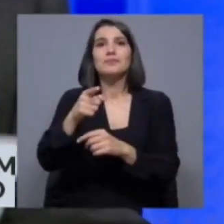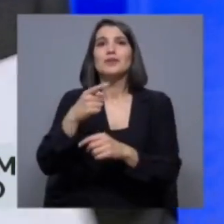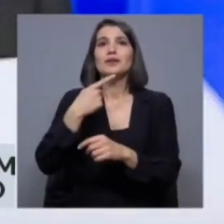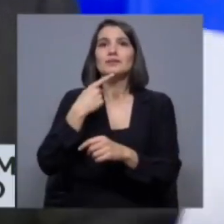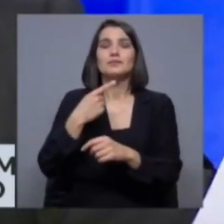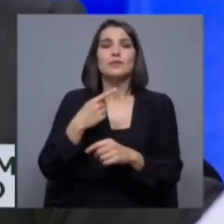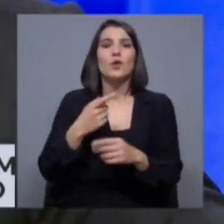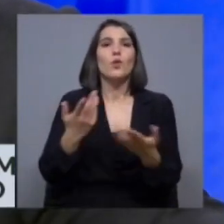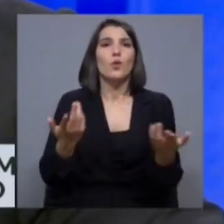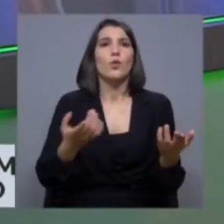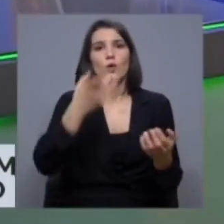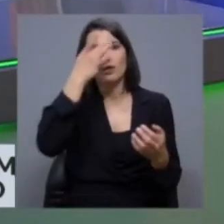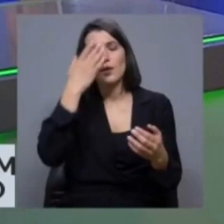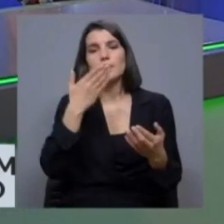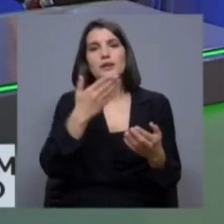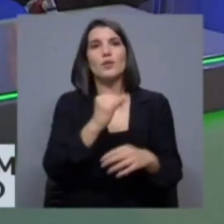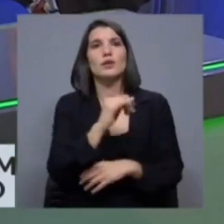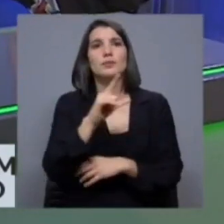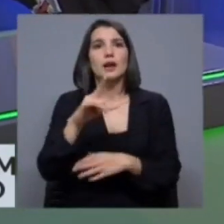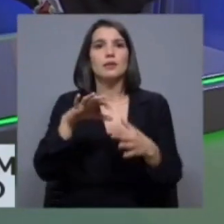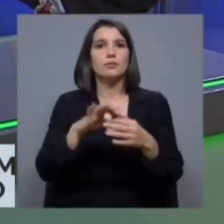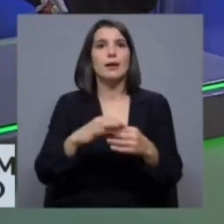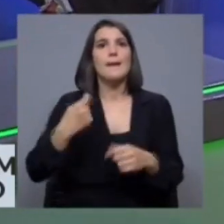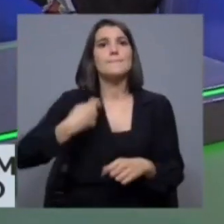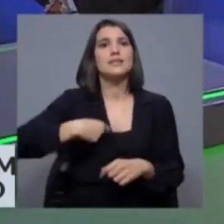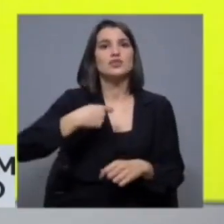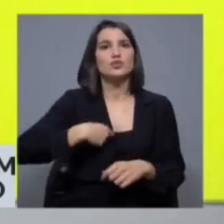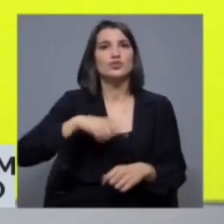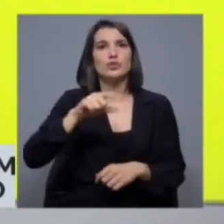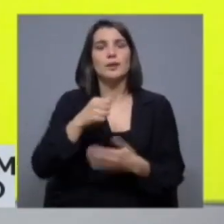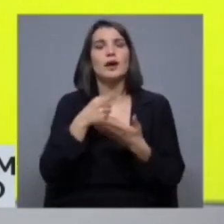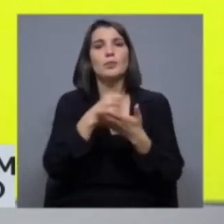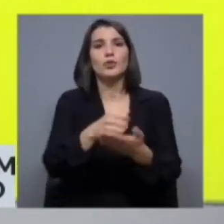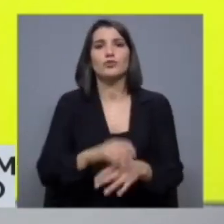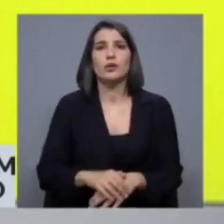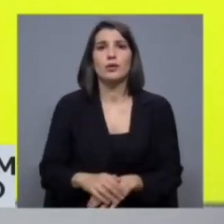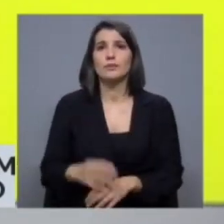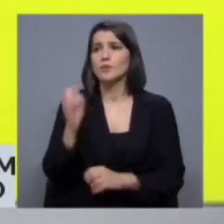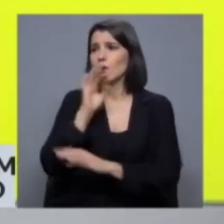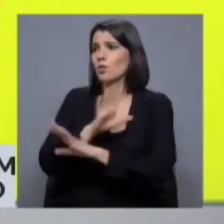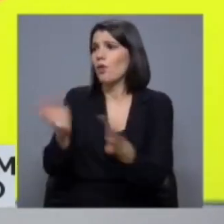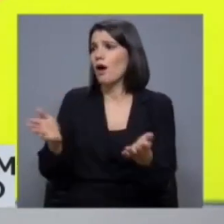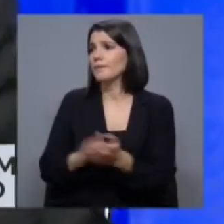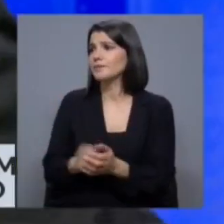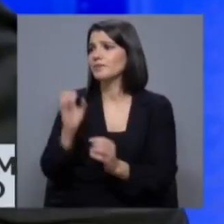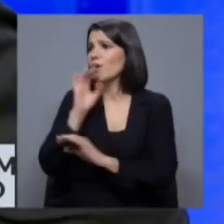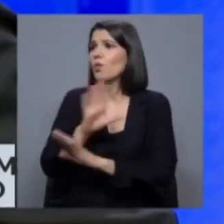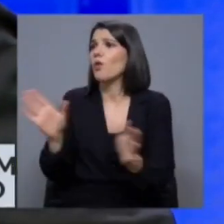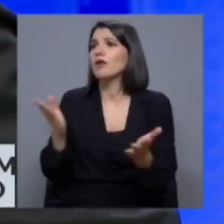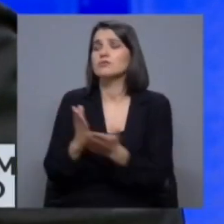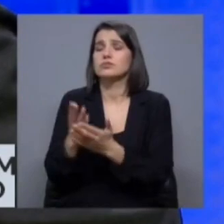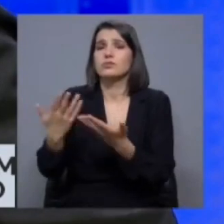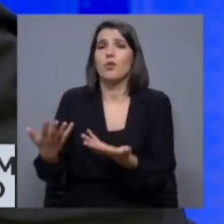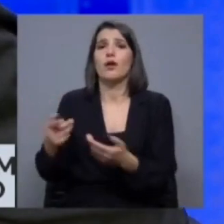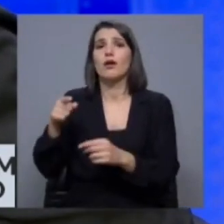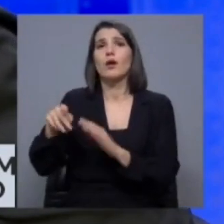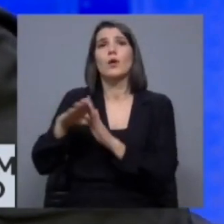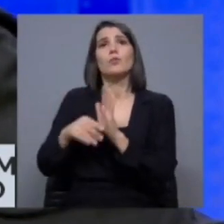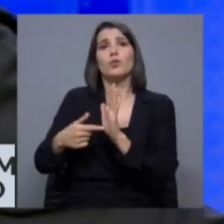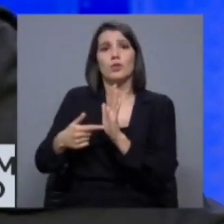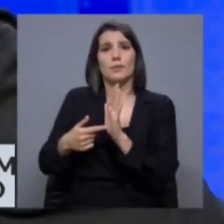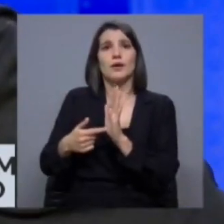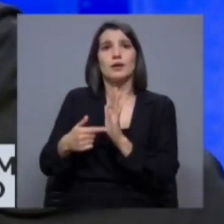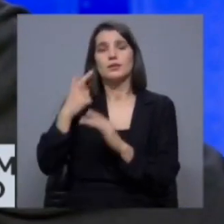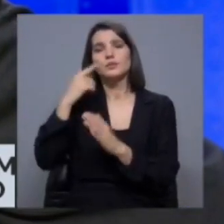guarda guarda liberal em termos de pensões e também não há pois não aprovado então só a só neste programa será o